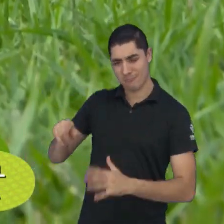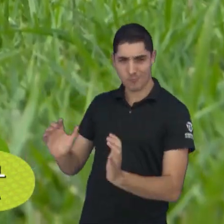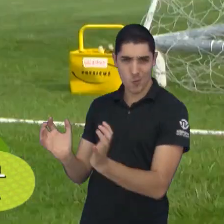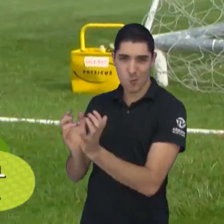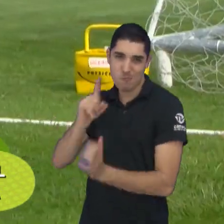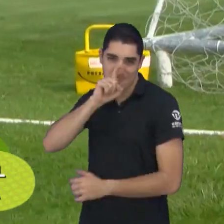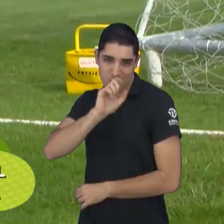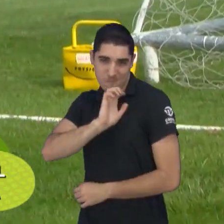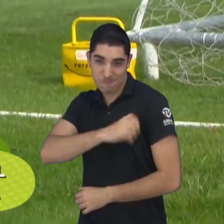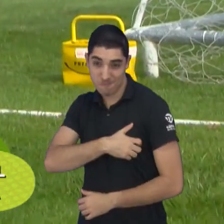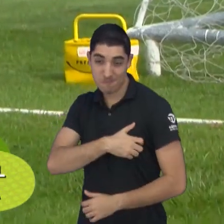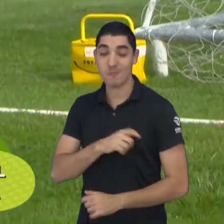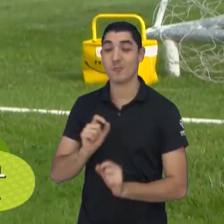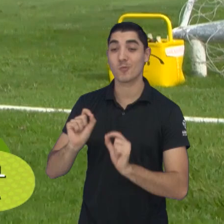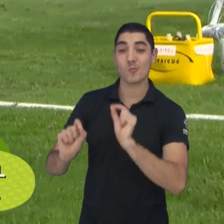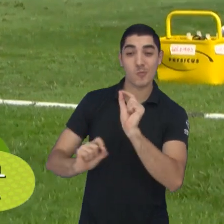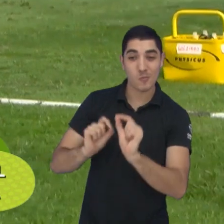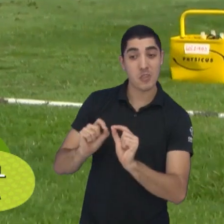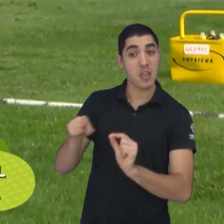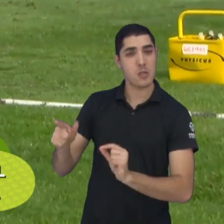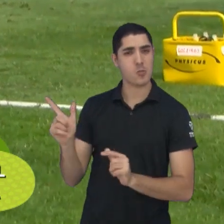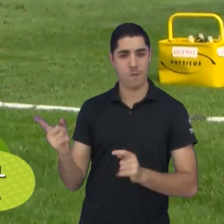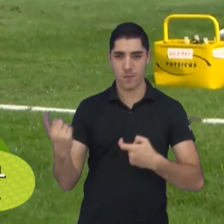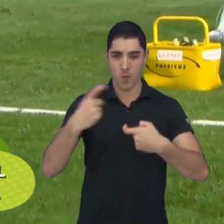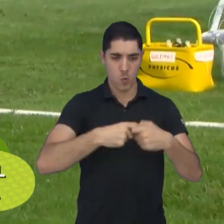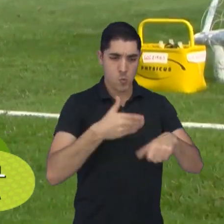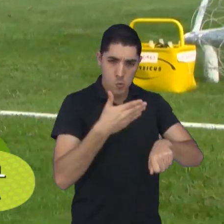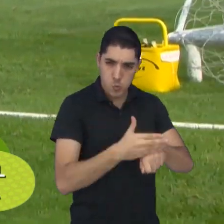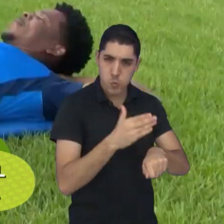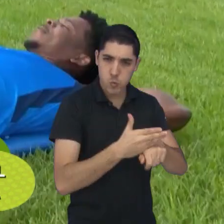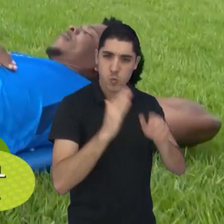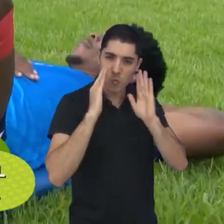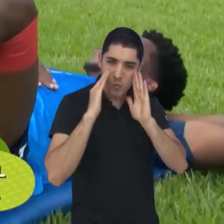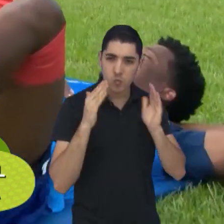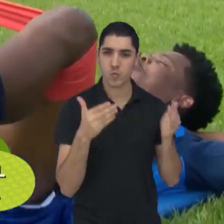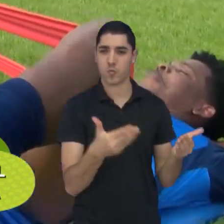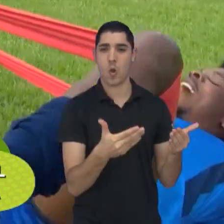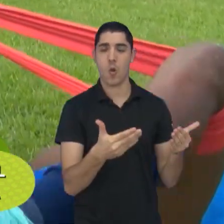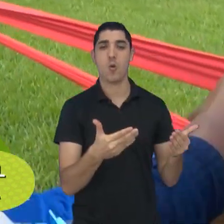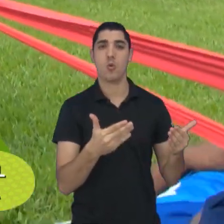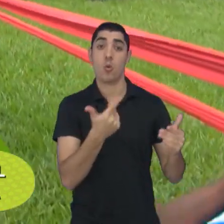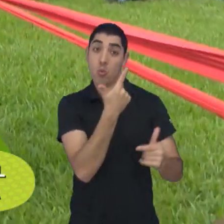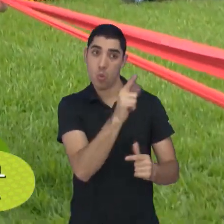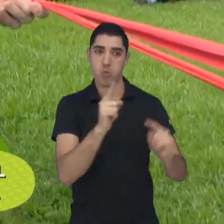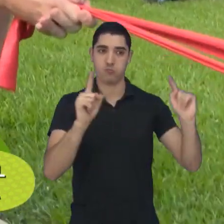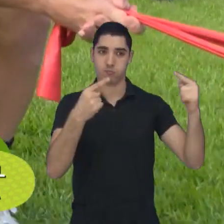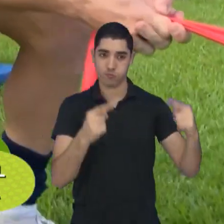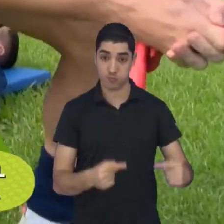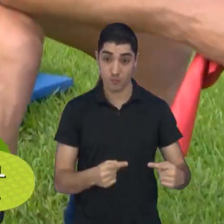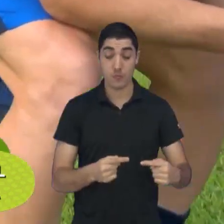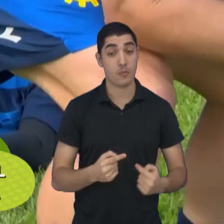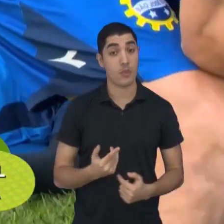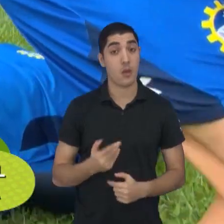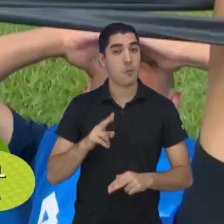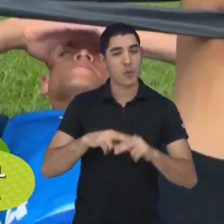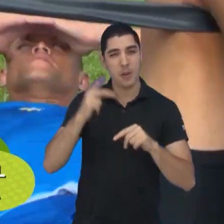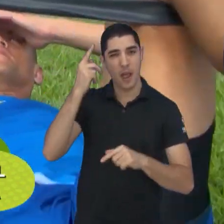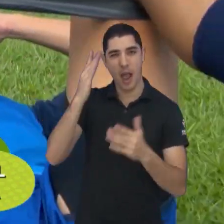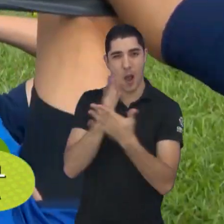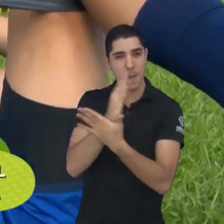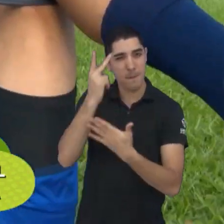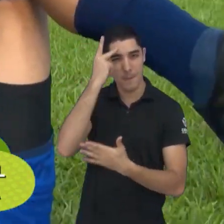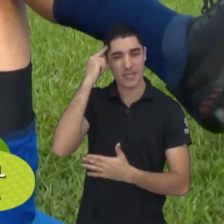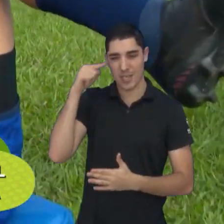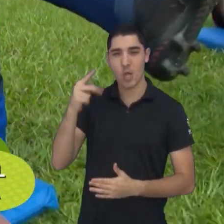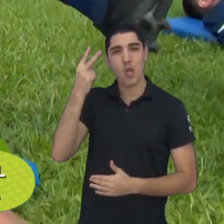São José, voltou aos trabalhos visando a próxima rodada. Para alguns, esse curto período de folia